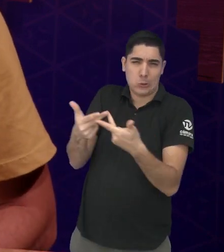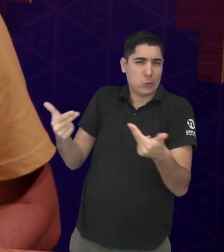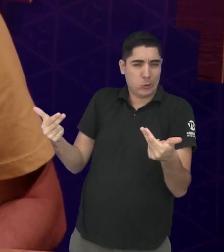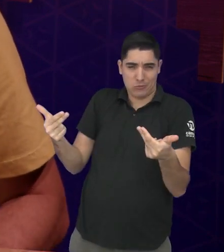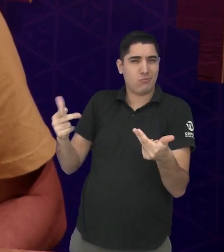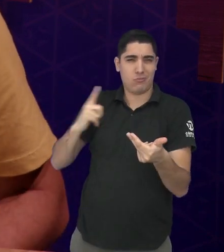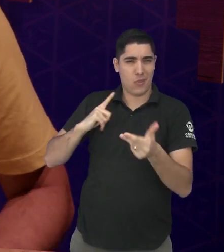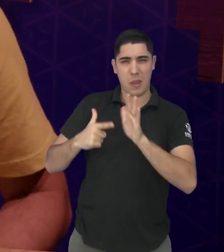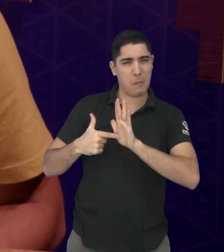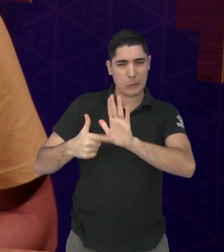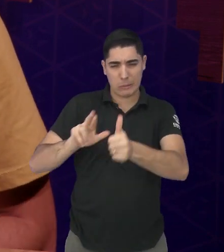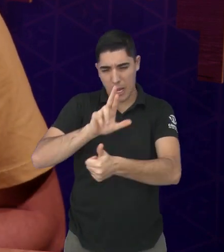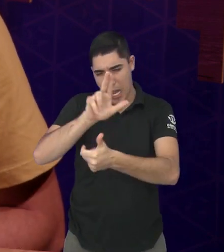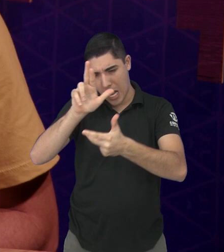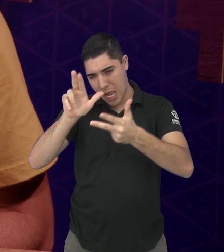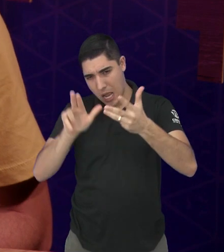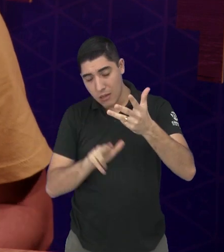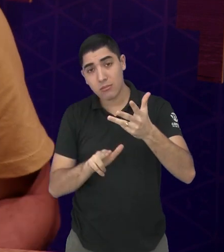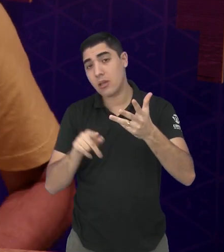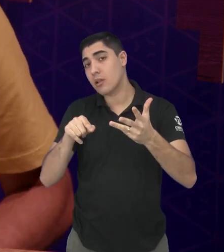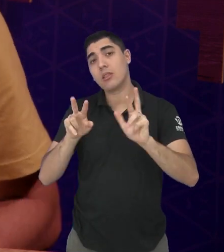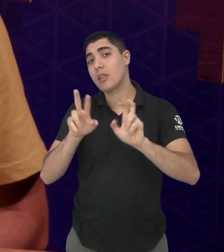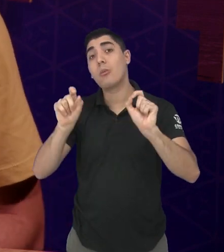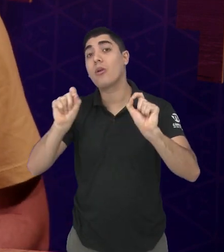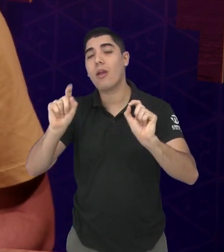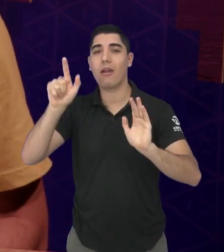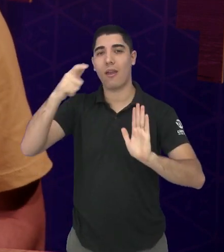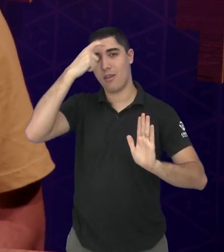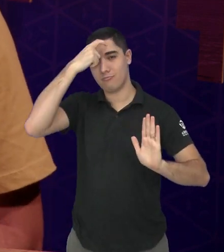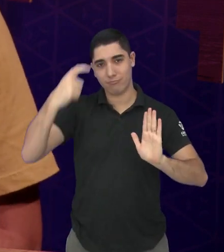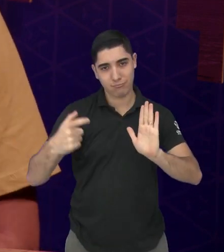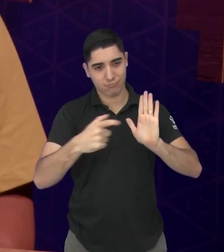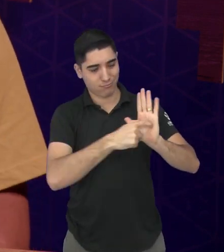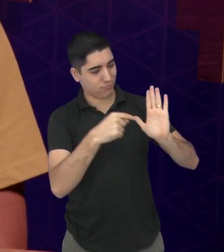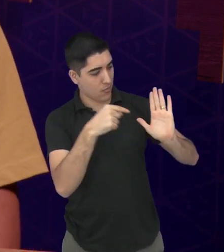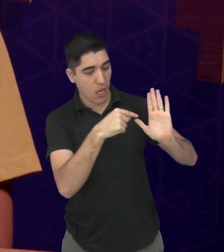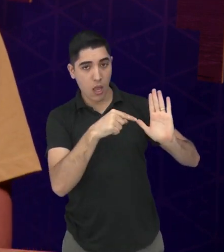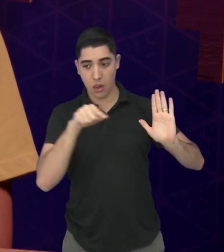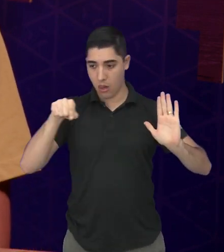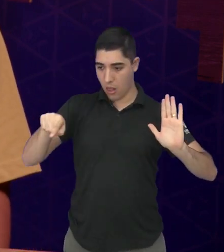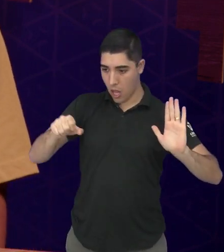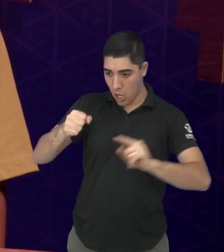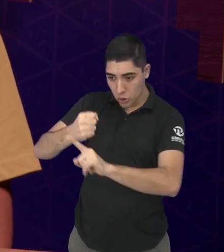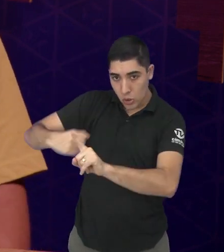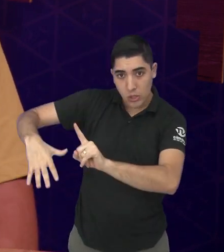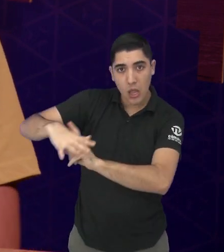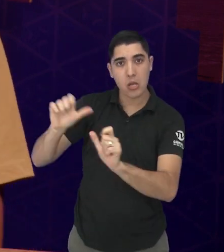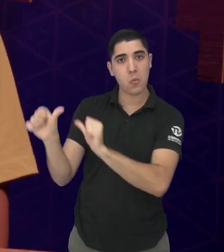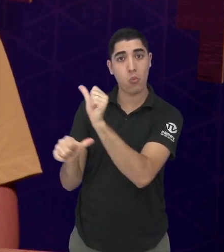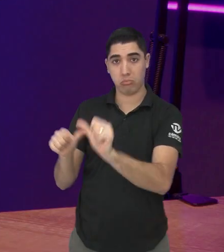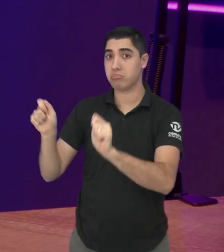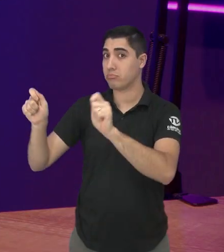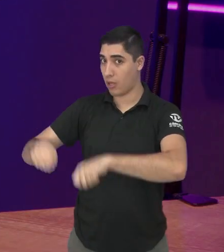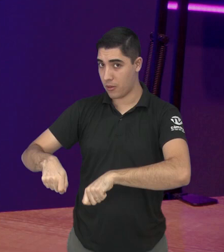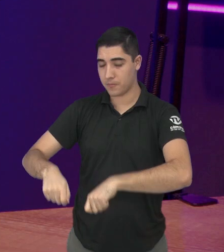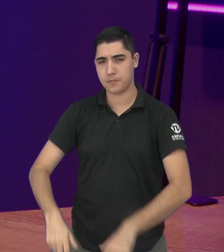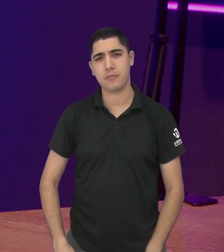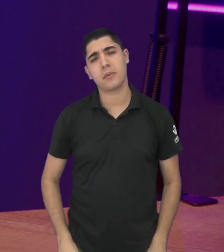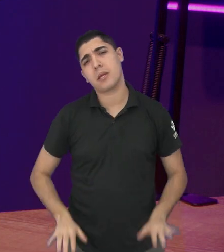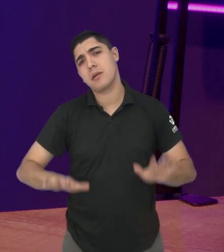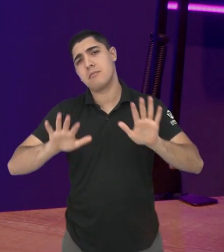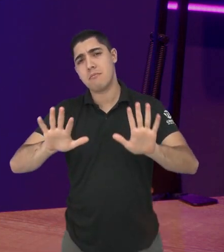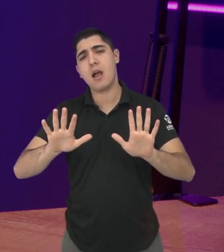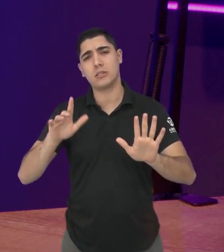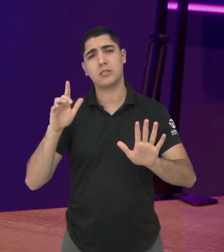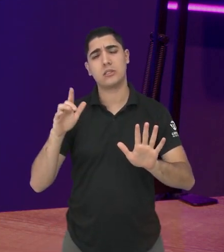de Ultron, Ex Machina ou Her, que falam sobre as implicações da inteligência artificial na sociedade. Mas quais